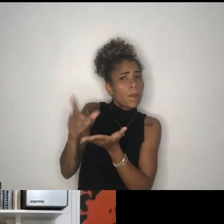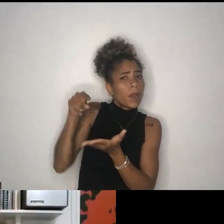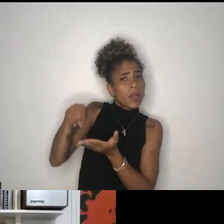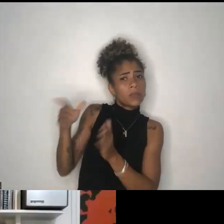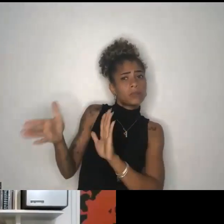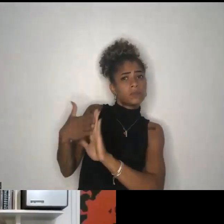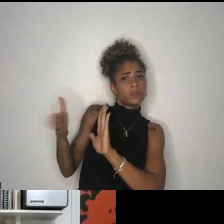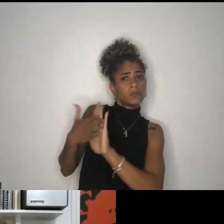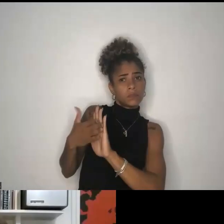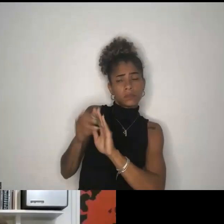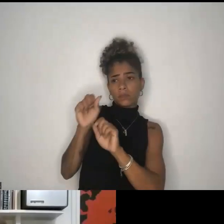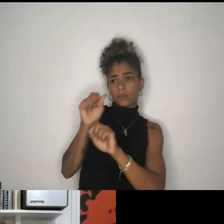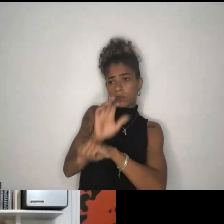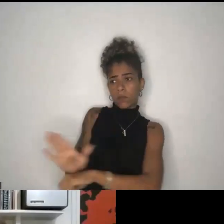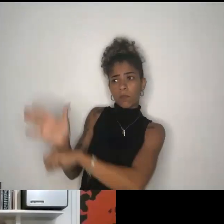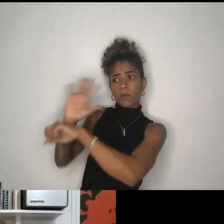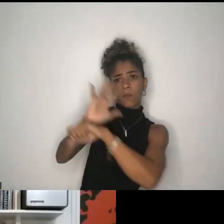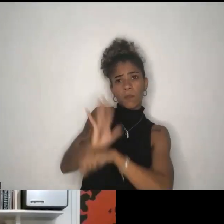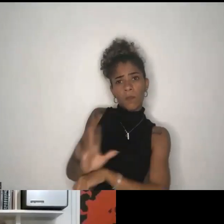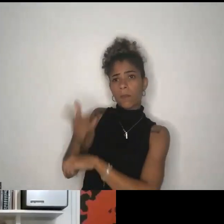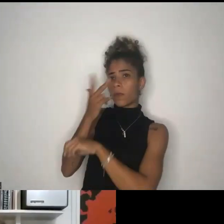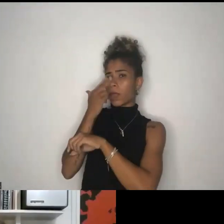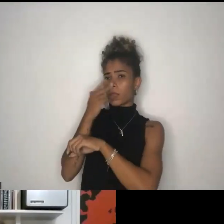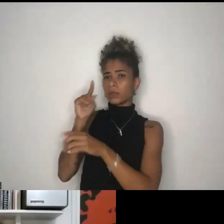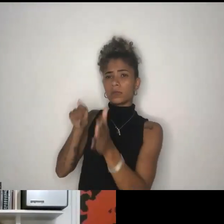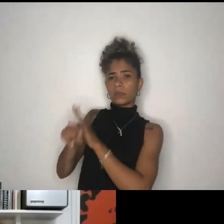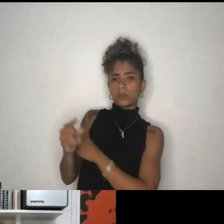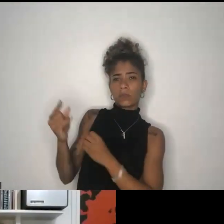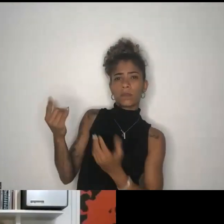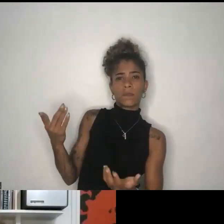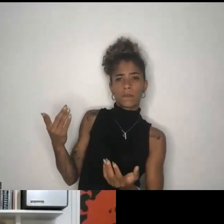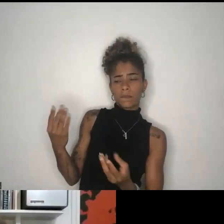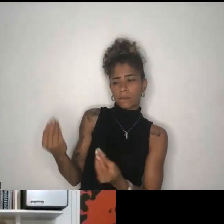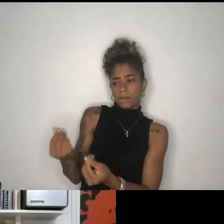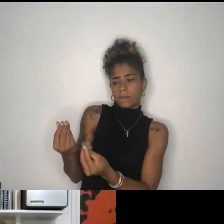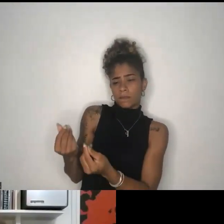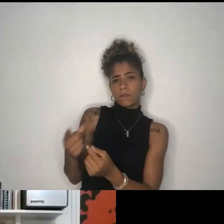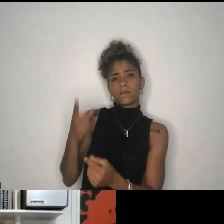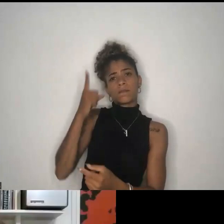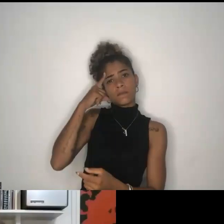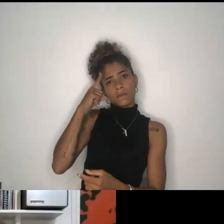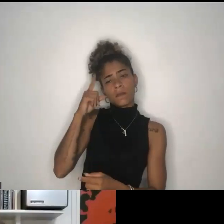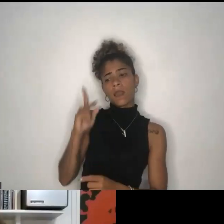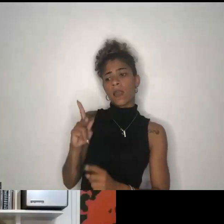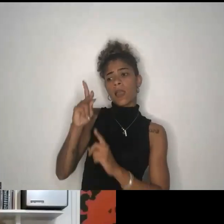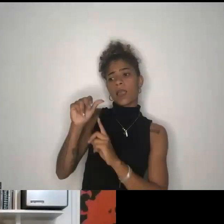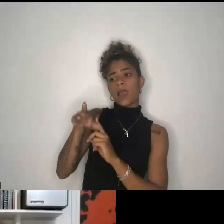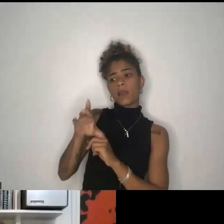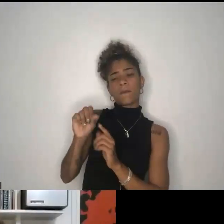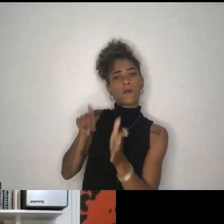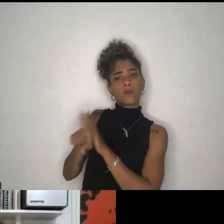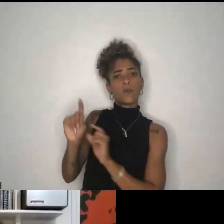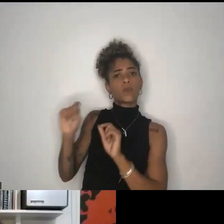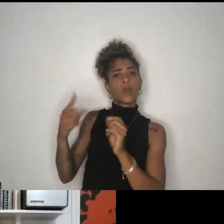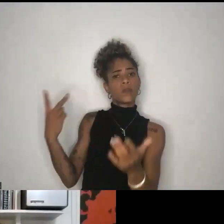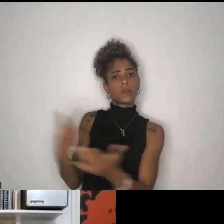cenografias segundo ele me parece um volume em sono de insumos e nesse sentido a Carina guarda isso também pergunta o que acontece com os